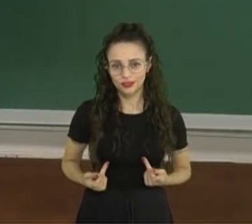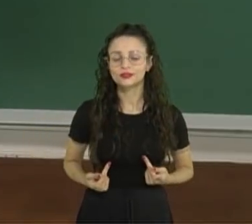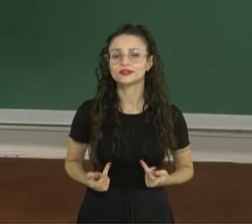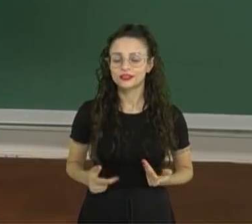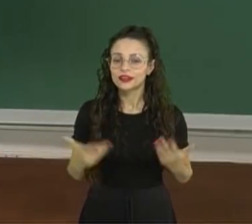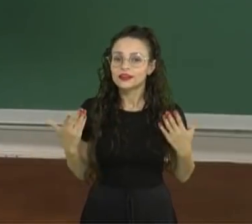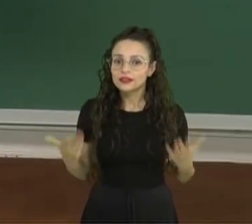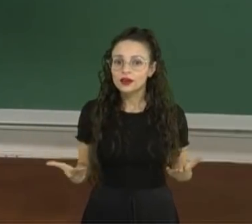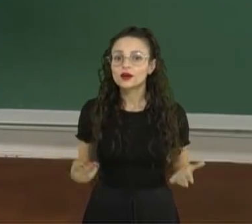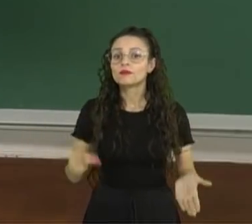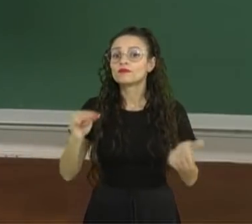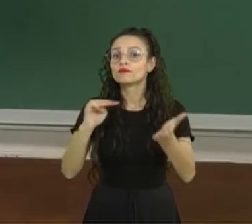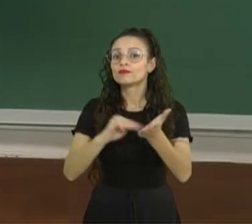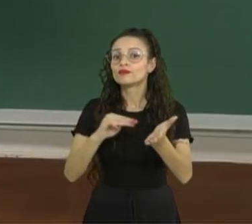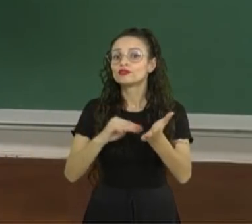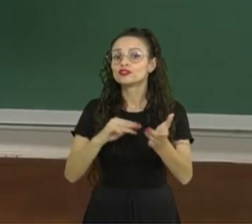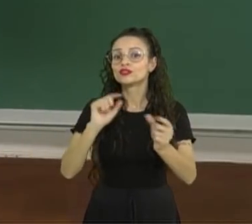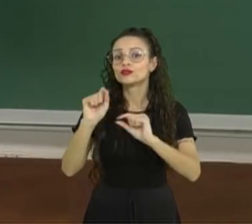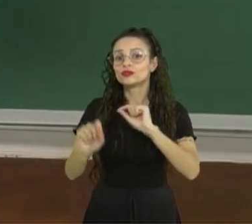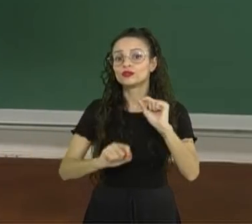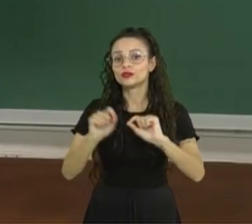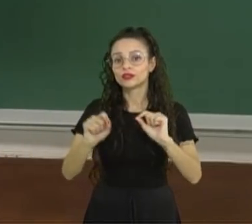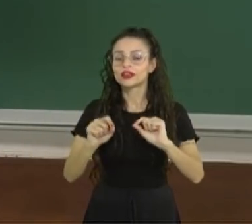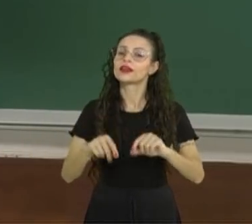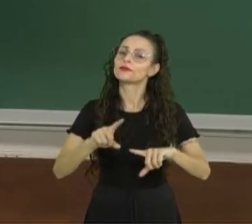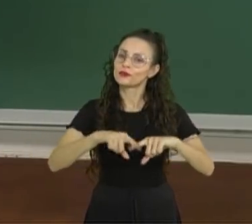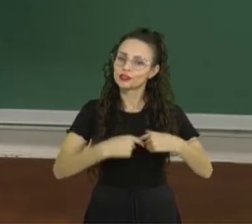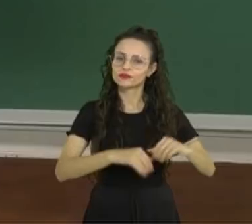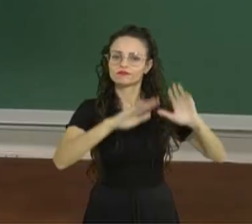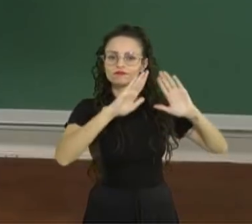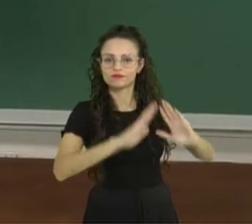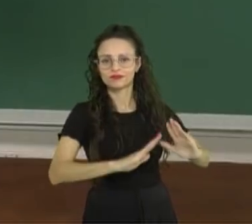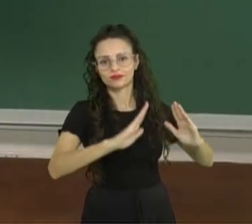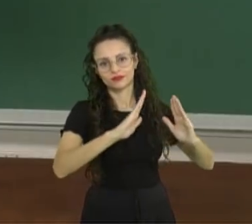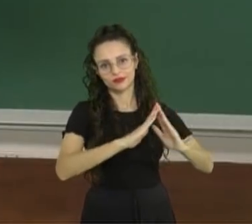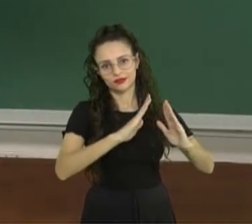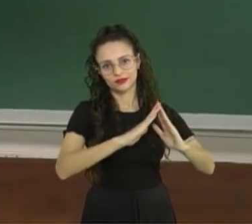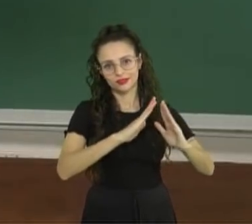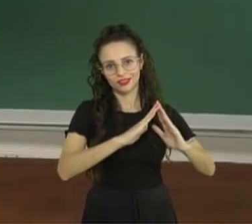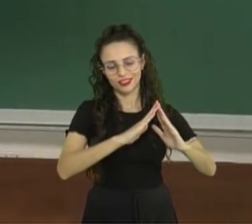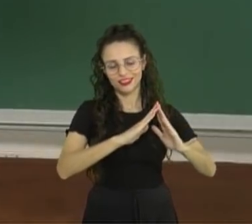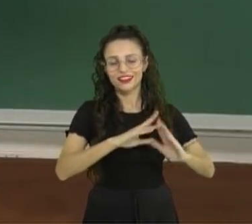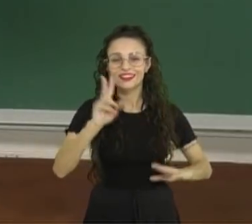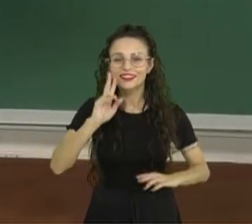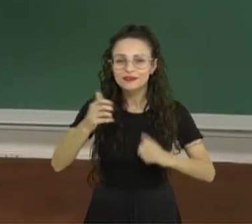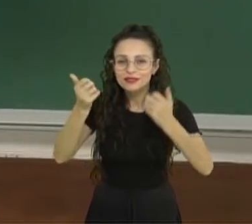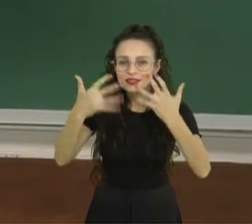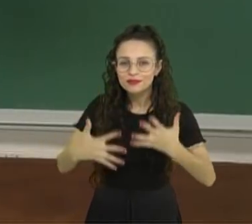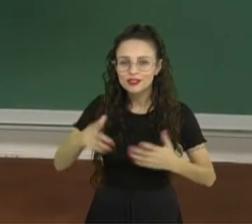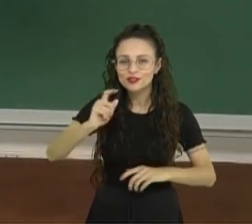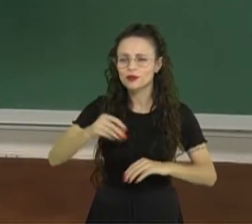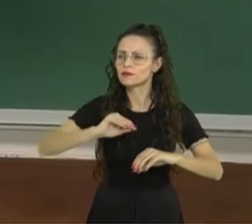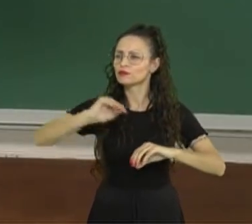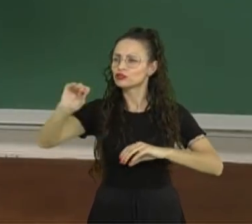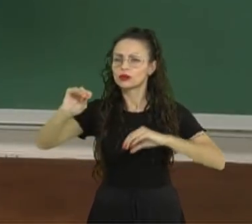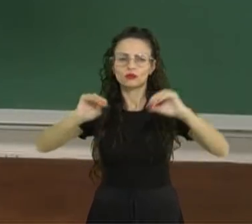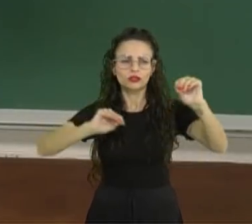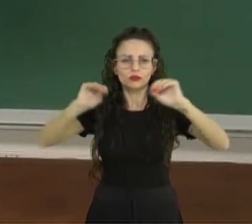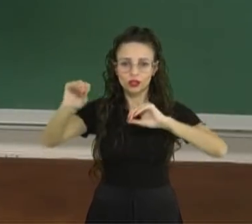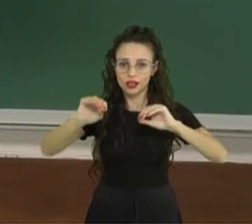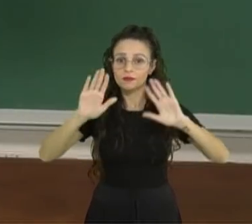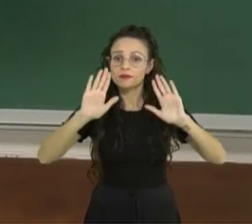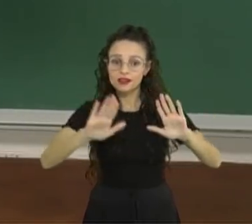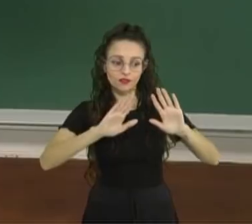ok? Motivo que passa agora a fixar moradia e se tornar sedentário. Lembra que o senhor Roberto falou do nômade? Quando